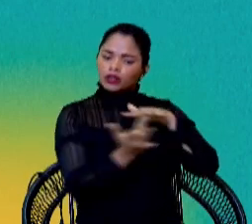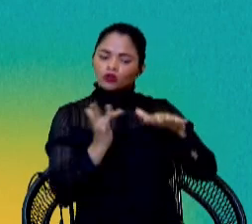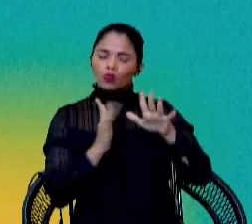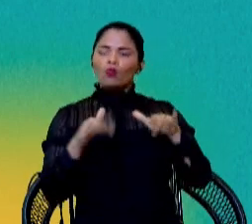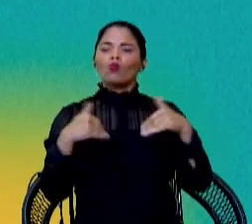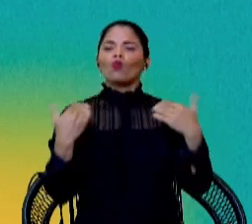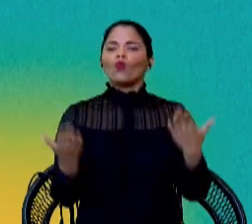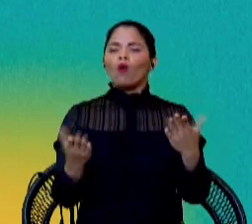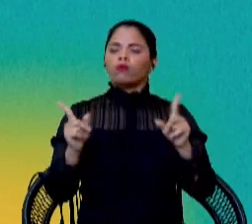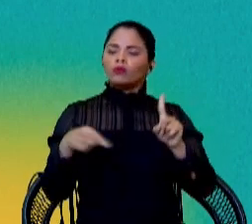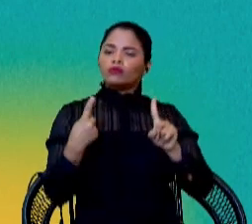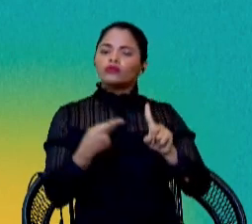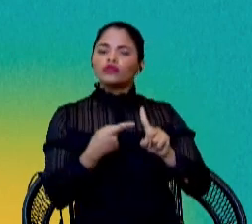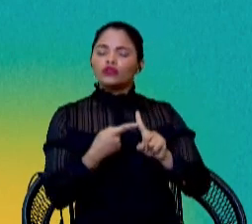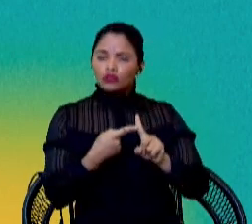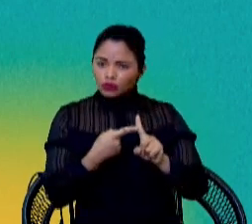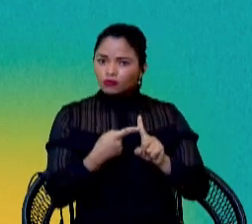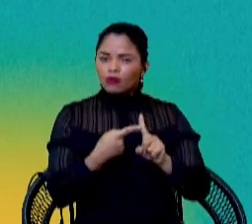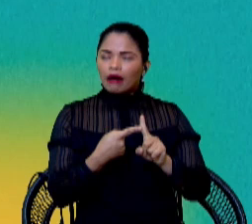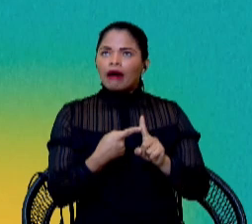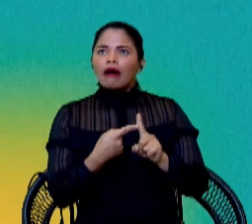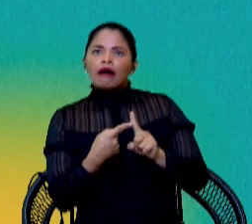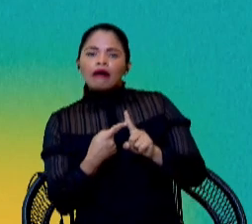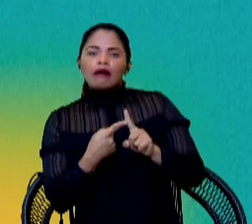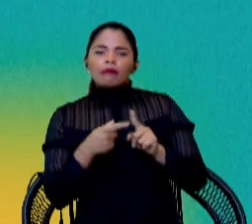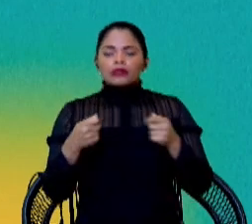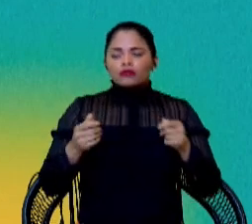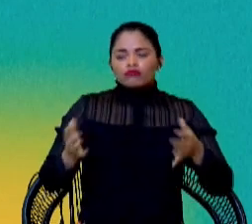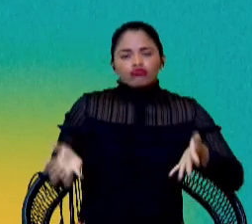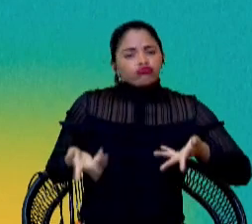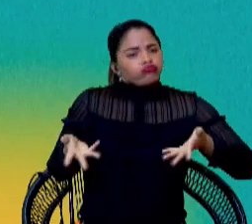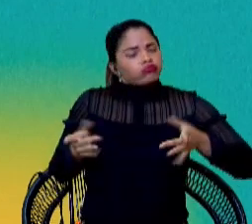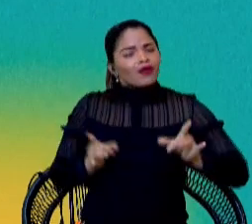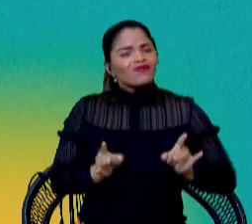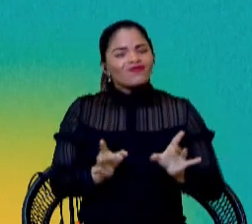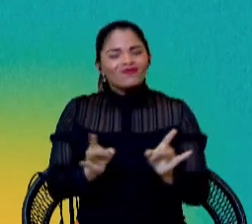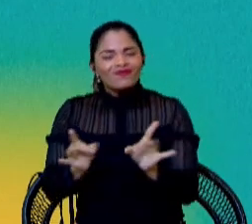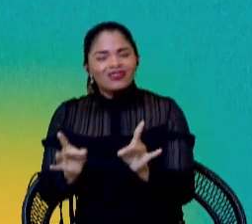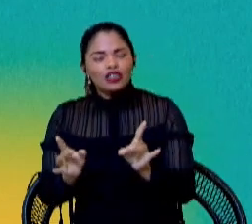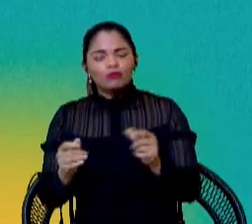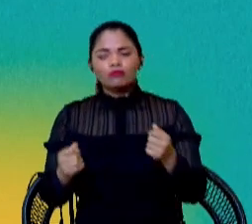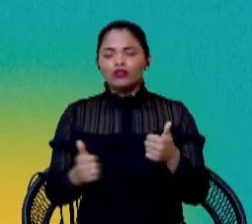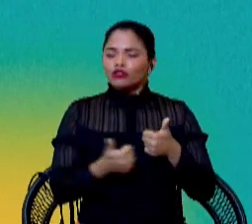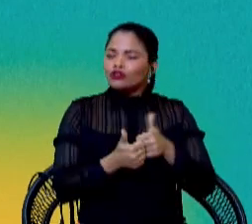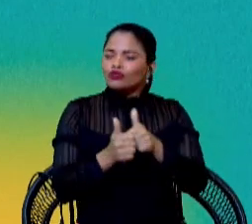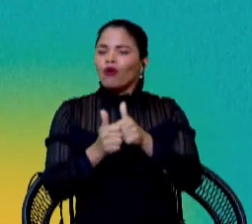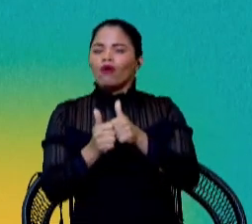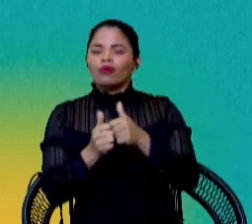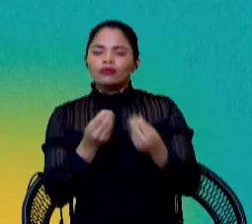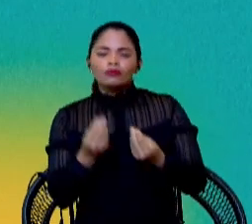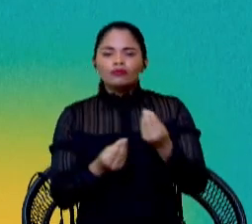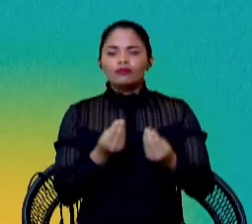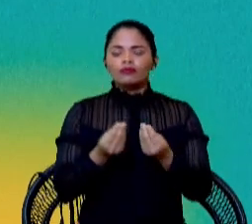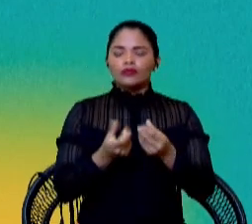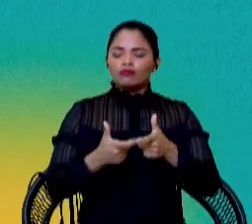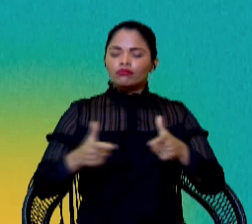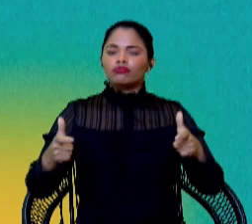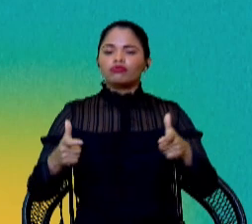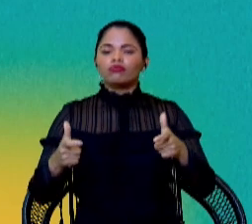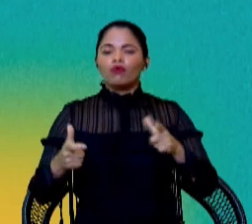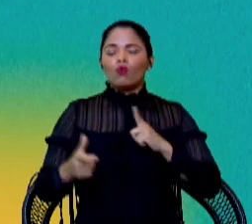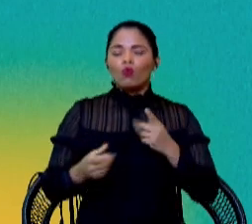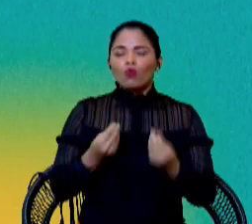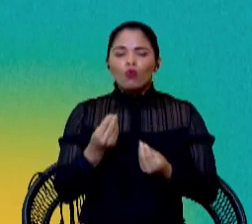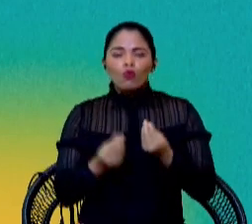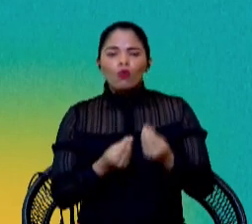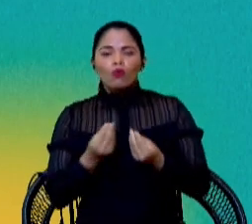objetivo como página, né? Ah, eu preciso aumentar o meu engajamento, eu preciso aumentar a minha base de seguidores, eu preciso aumentar o meu